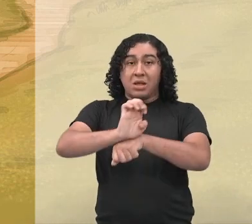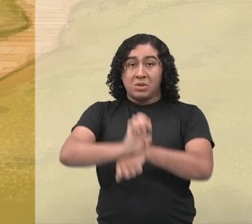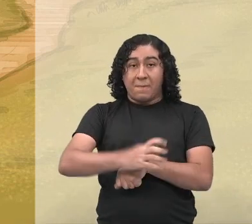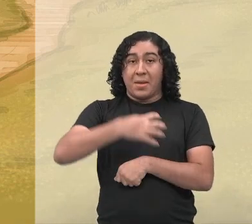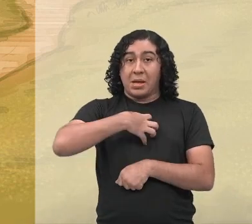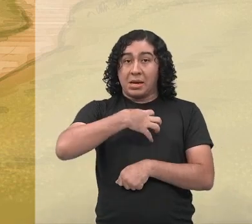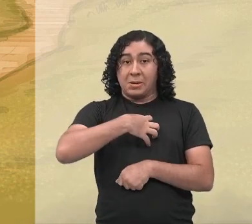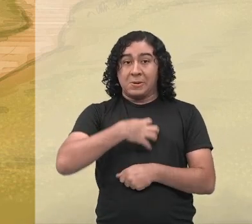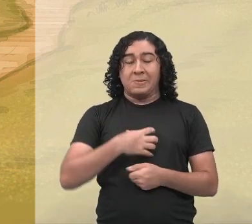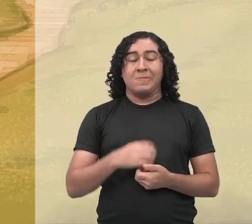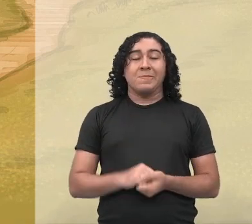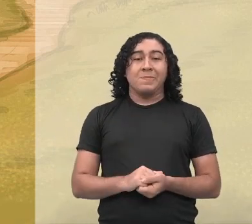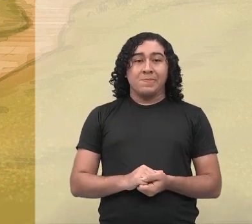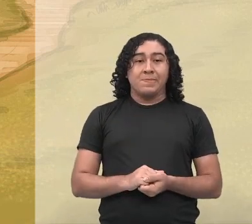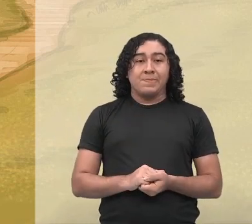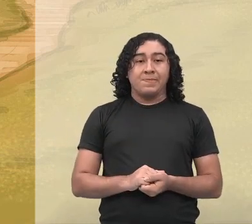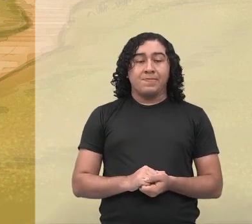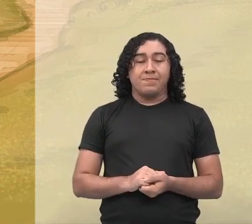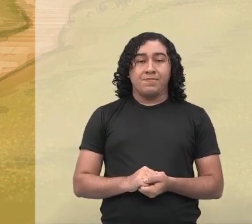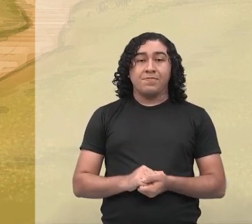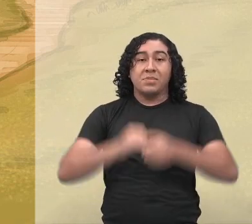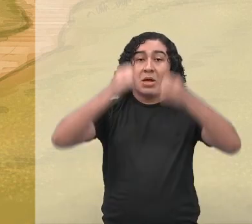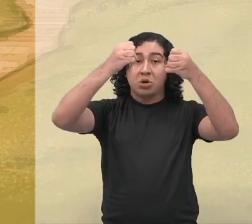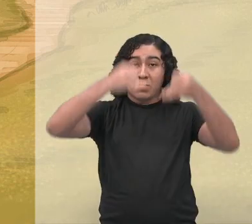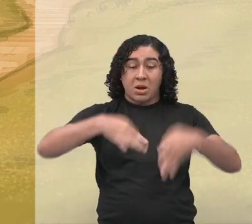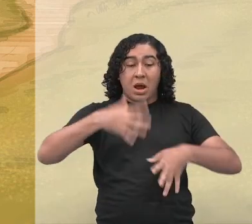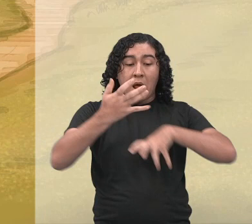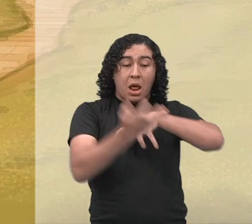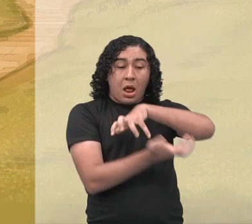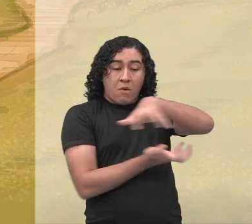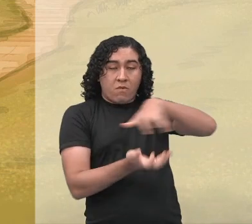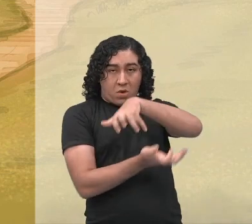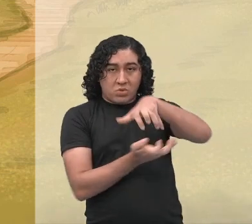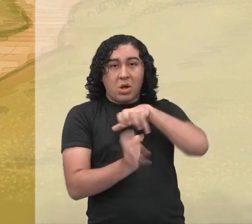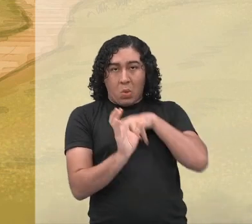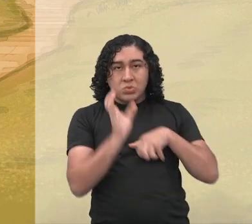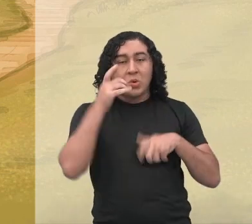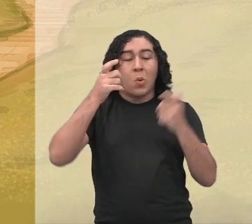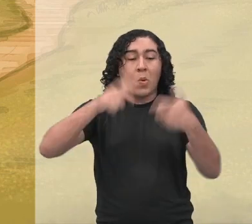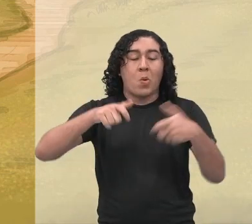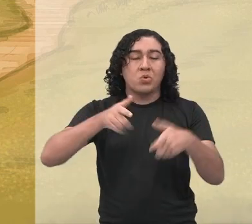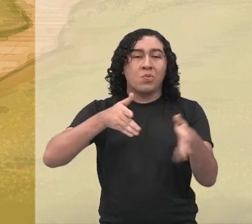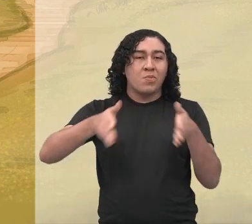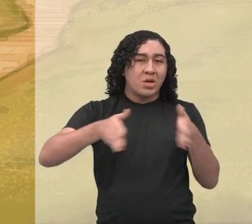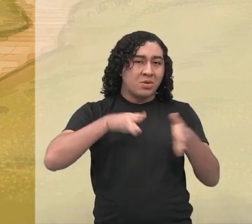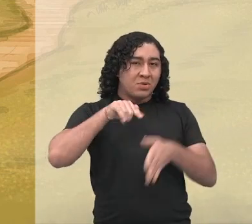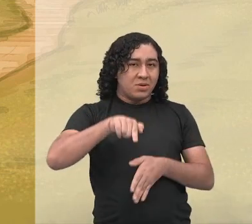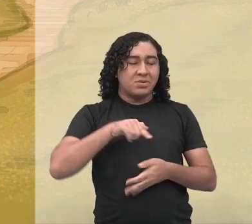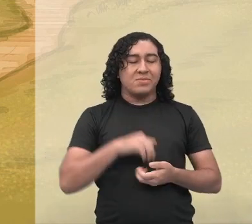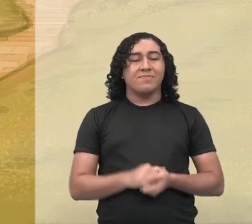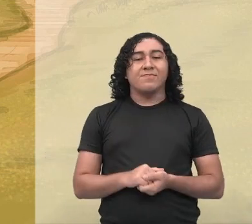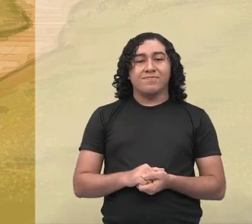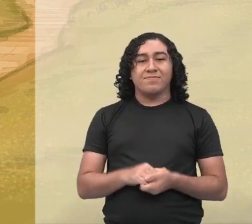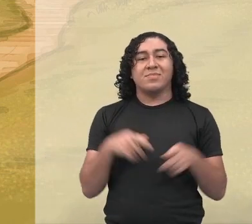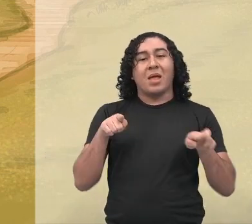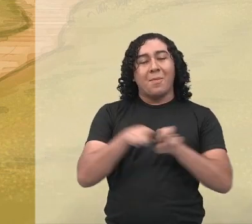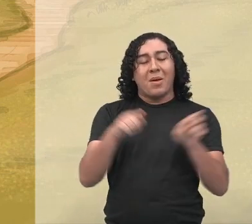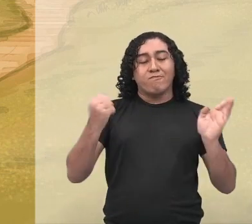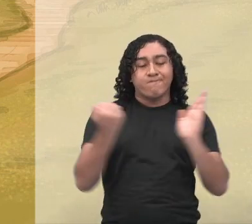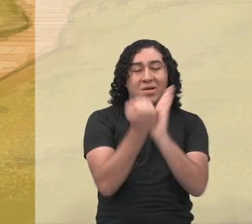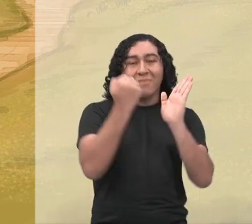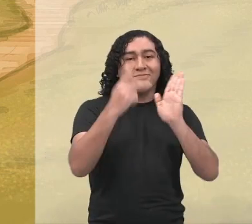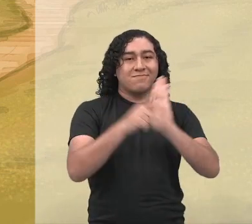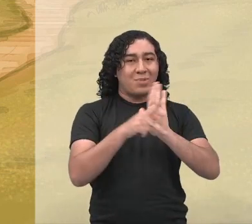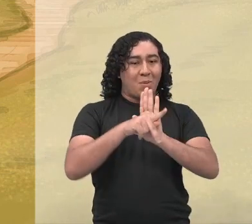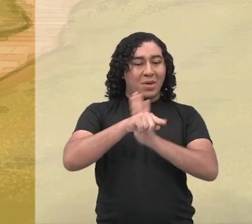Matriz Baiana, justamente para falar sobre uma revolta que ocorreu no período regencial, que marcou aquela